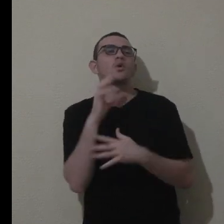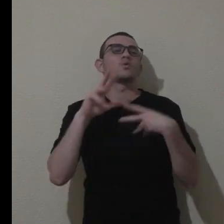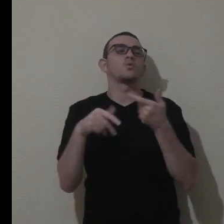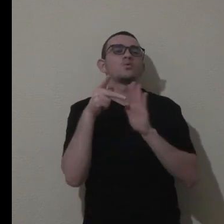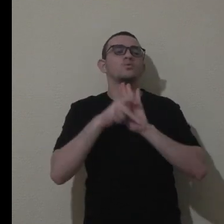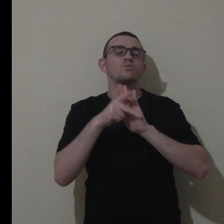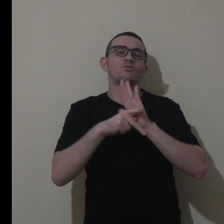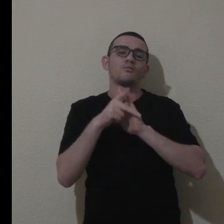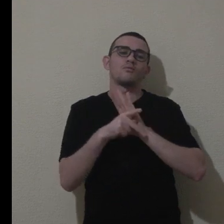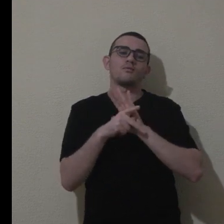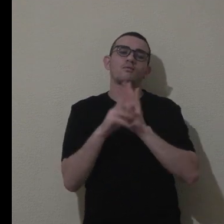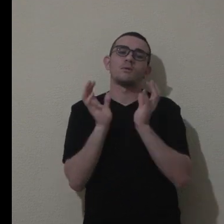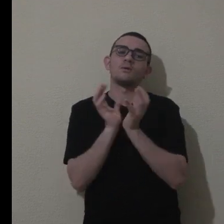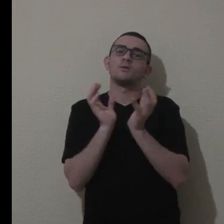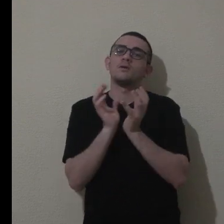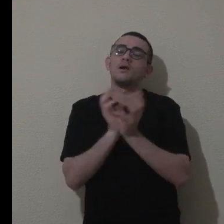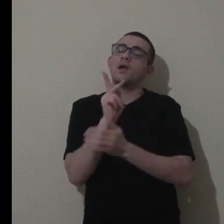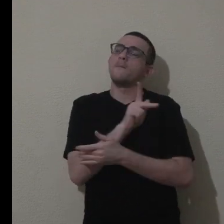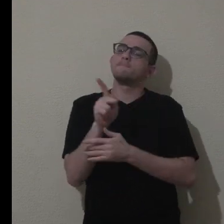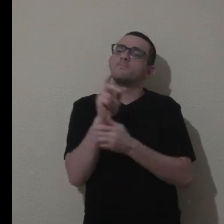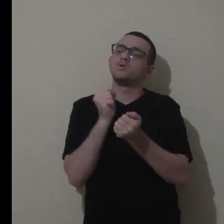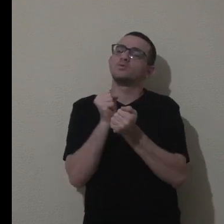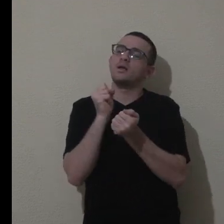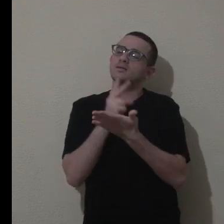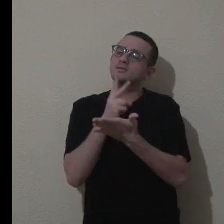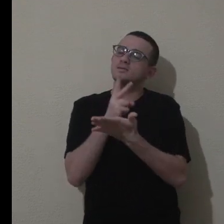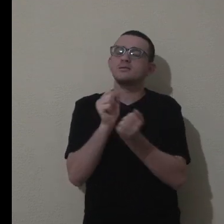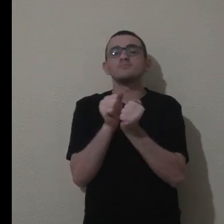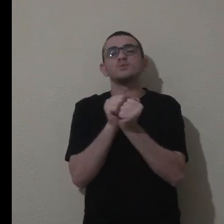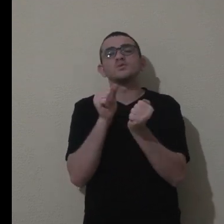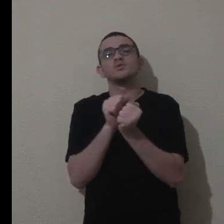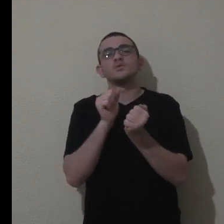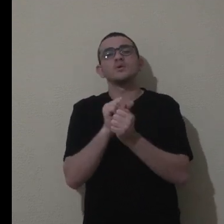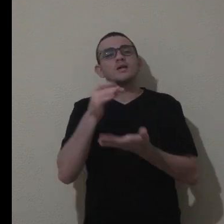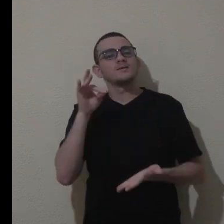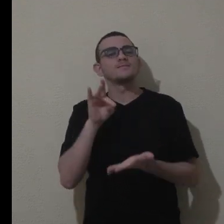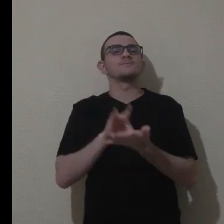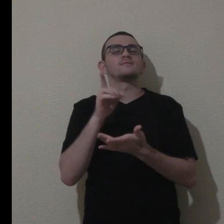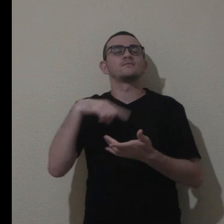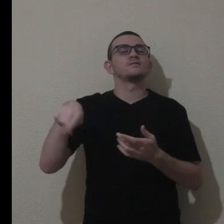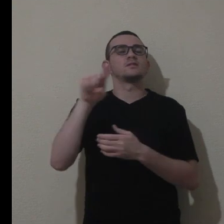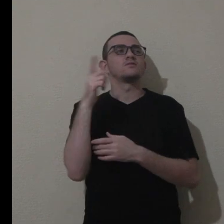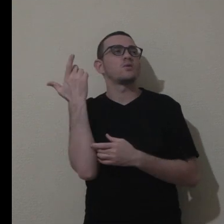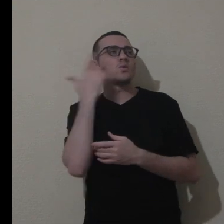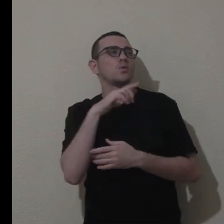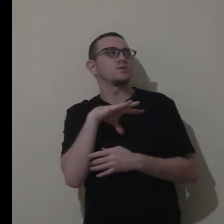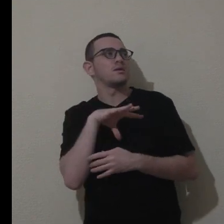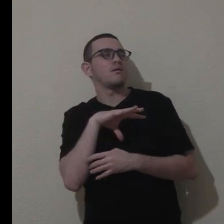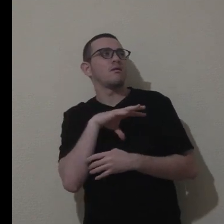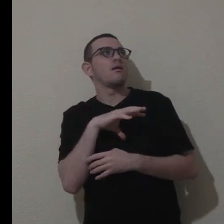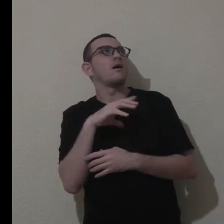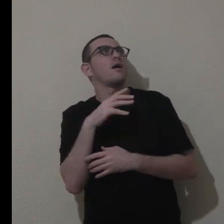os projetos da Liga. É um professor que está sempre presente e com certeza vocês vão gostar bastante da